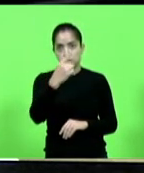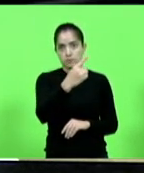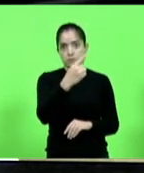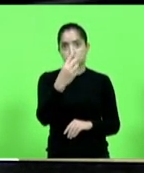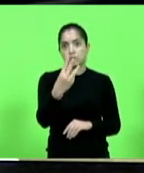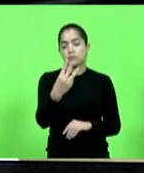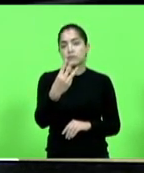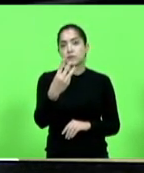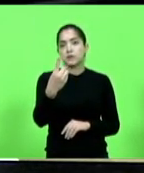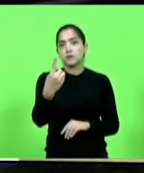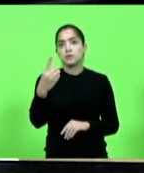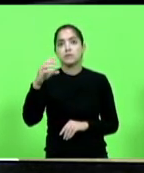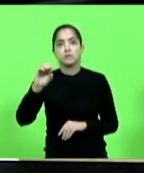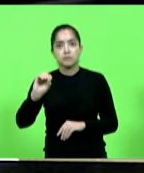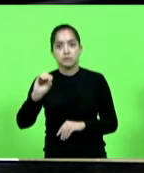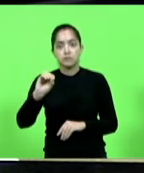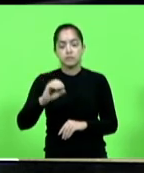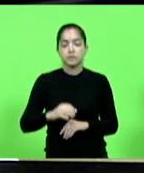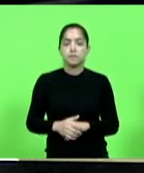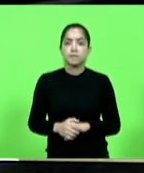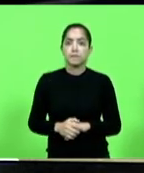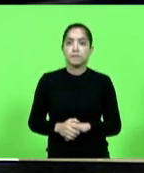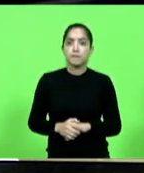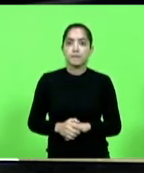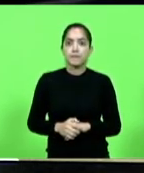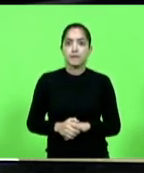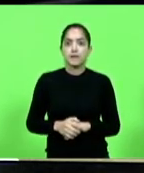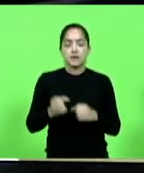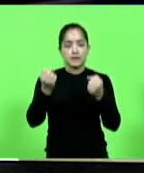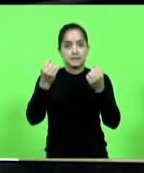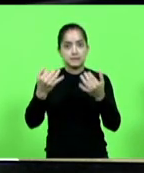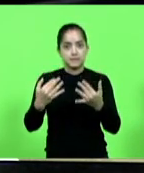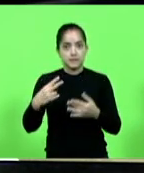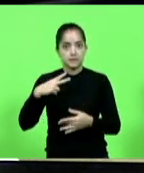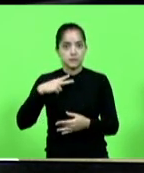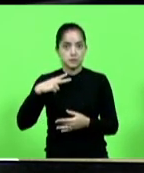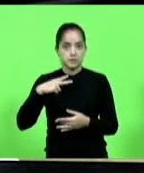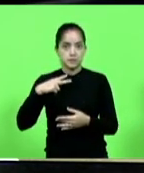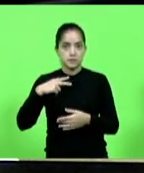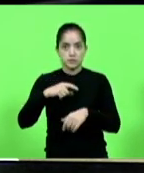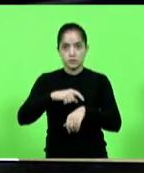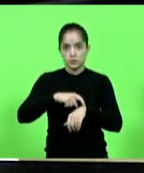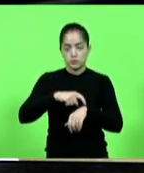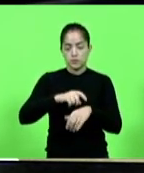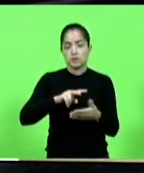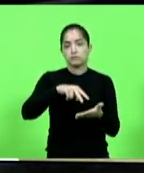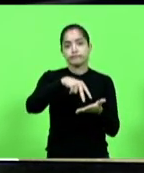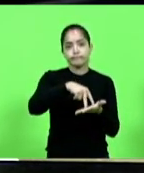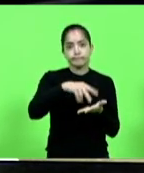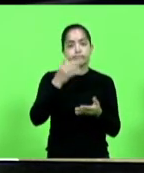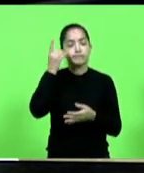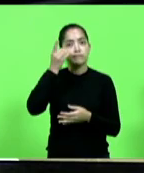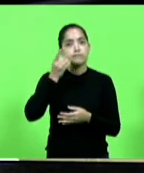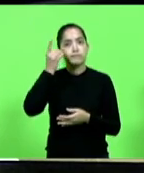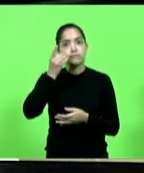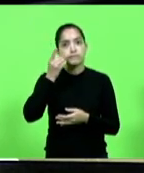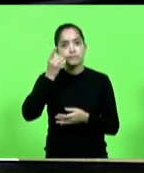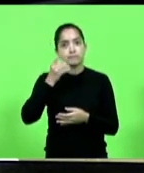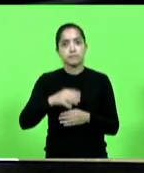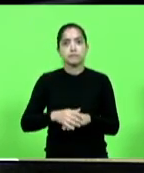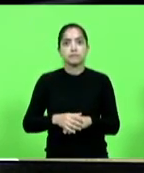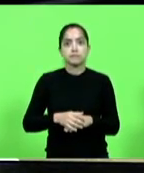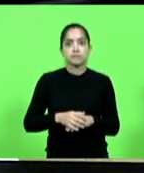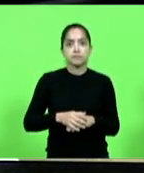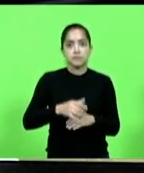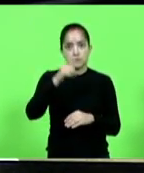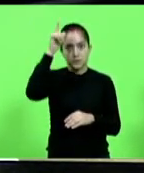.310-2021. Explicações pessoais. Fez uso da palavra o senhor deputado Sargento